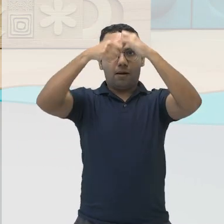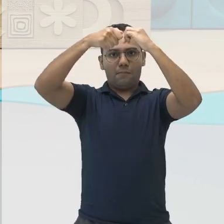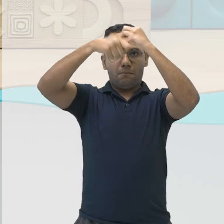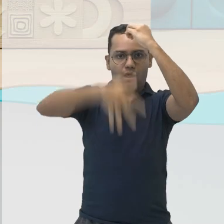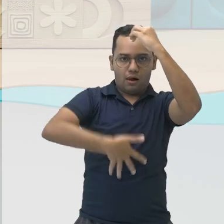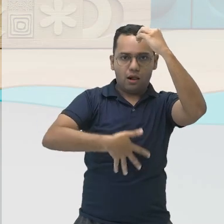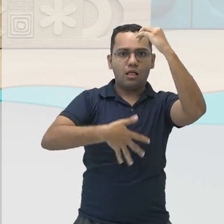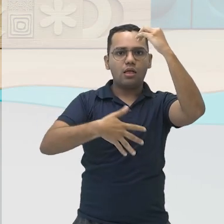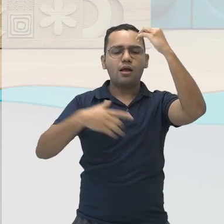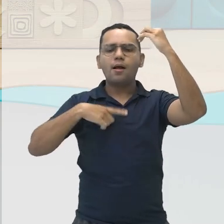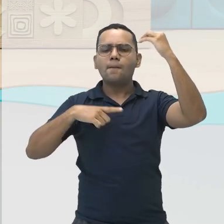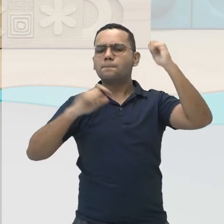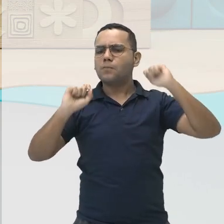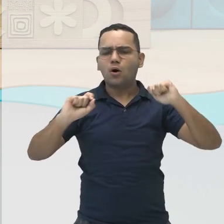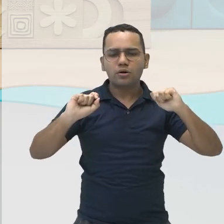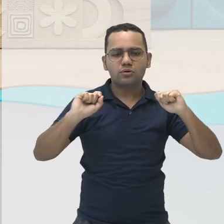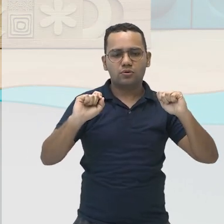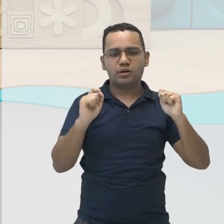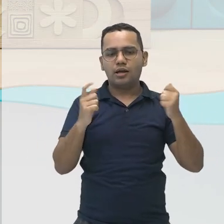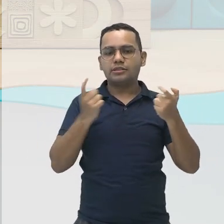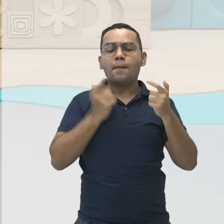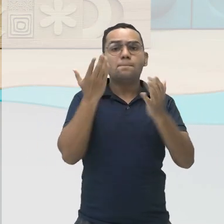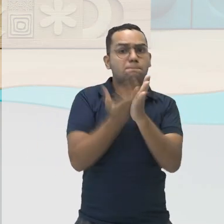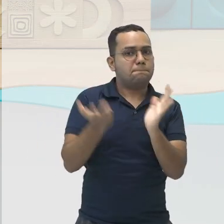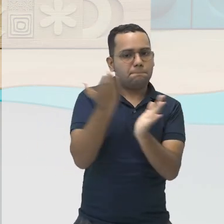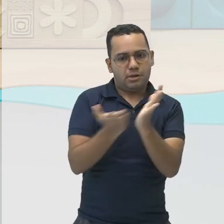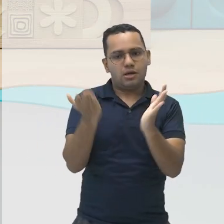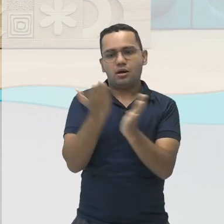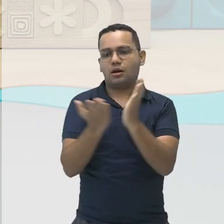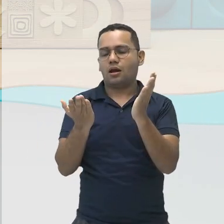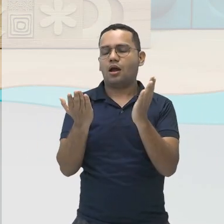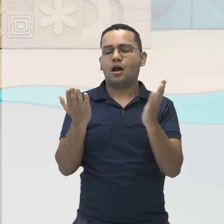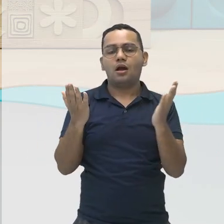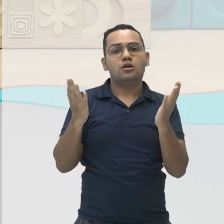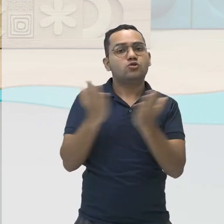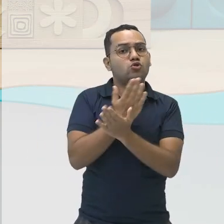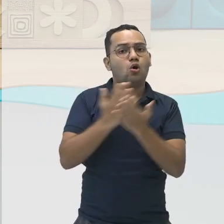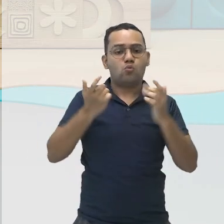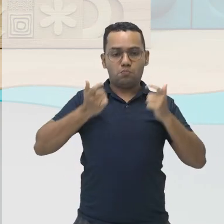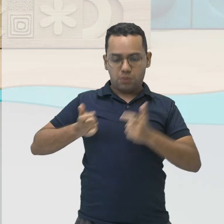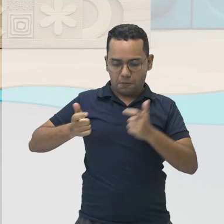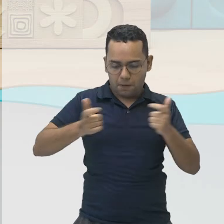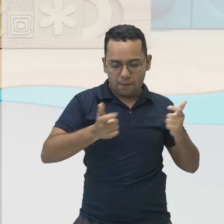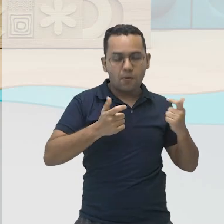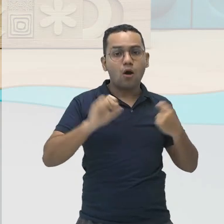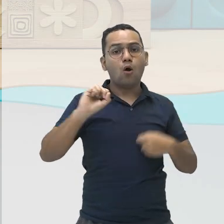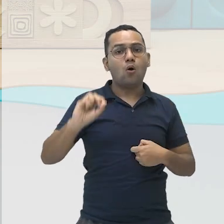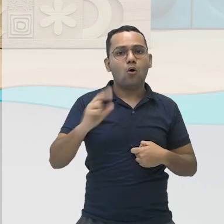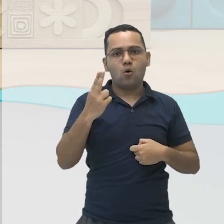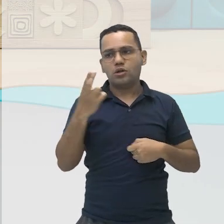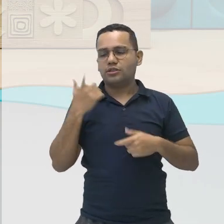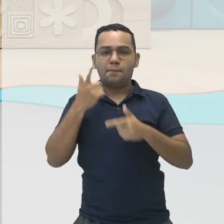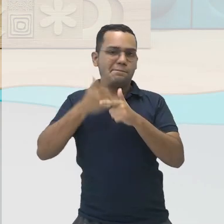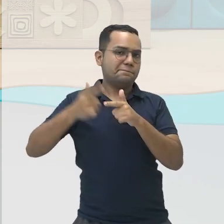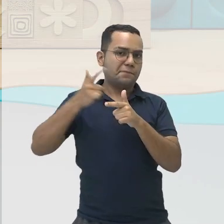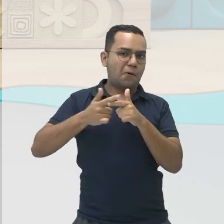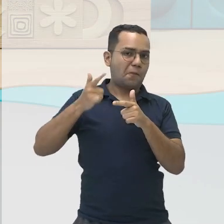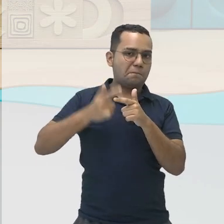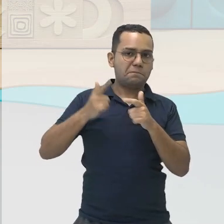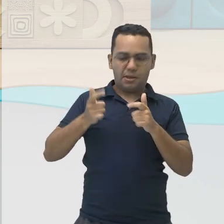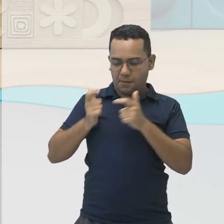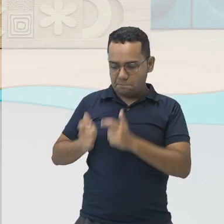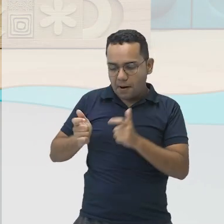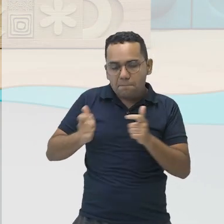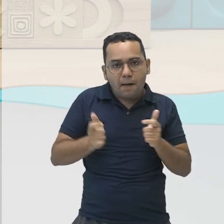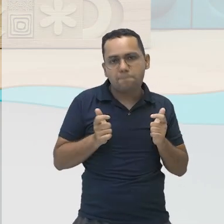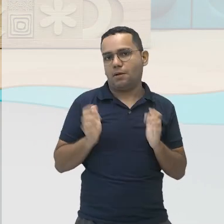perca determinadas funções e ficar, olha só, em até estado semi-vegetativo, justamente porque essa primeira ação